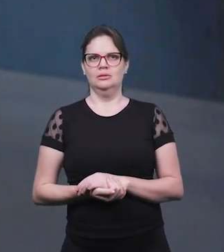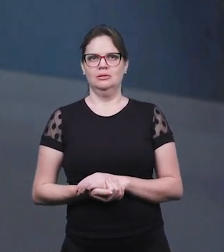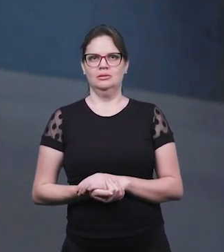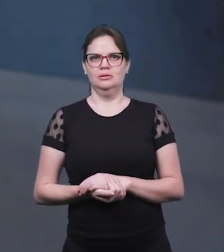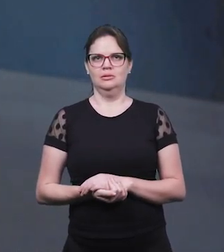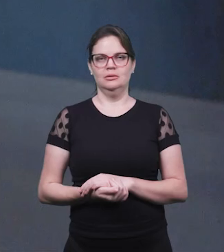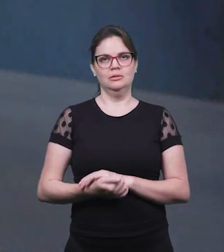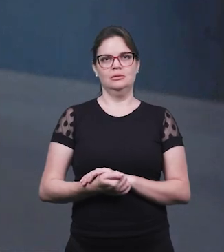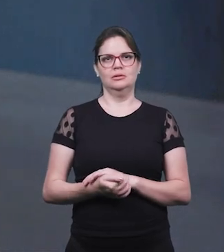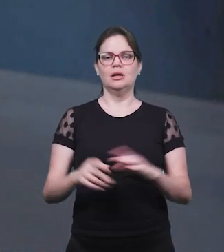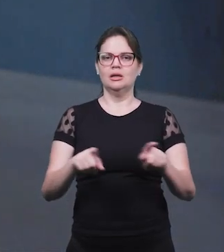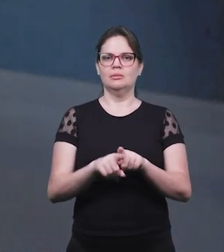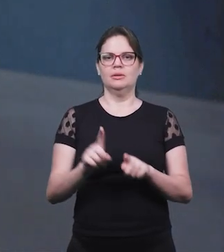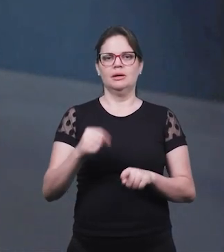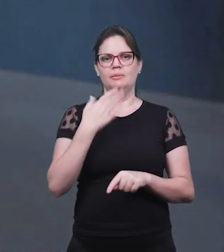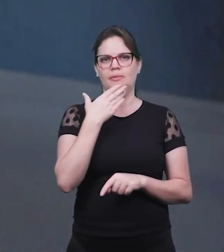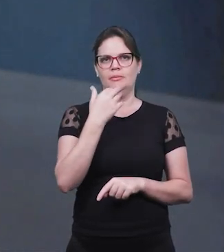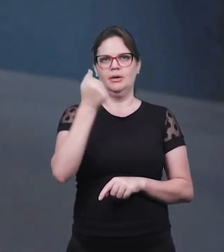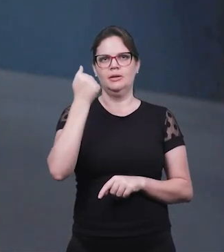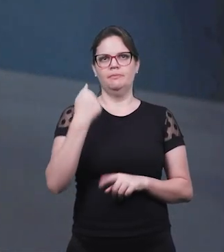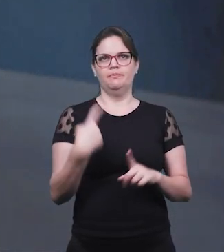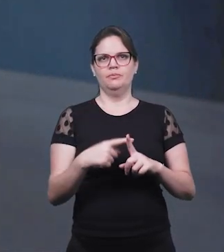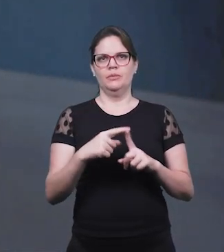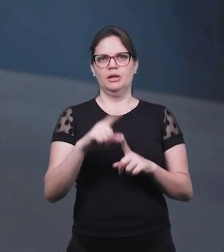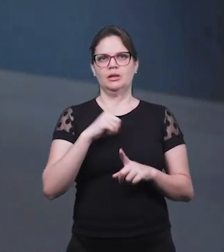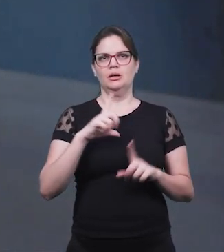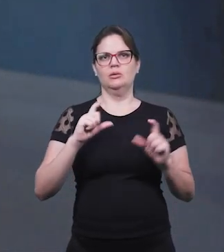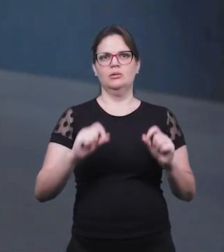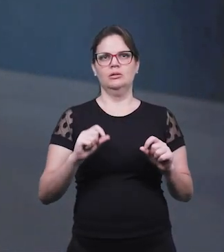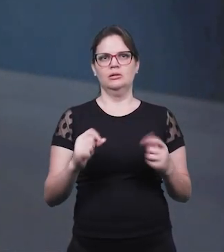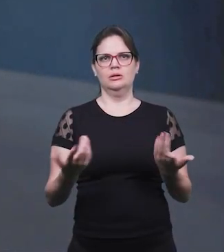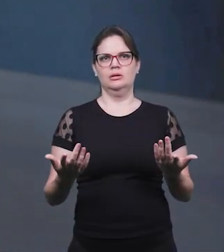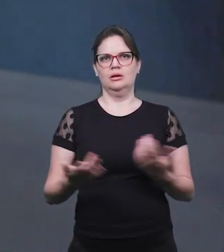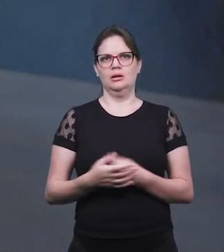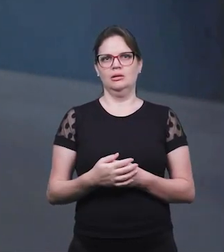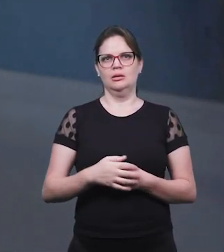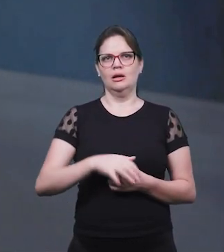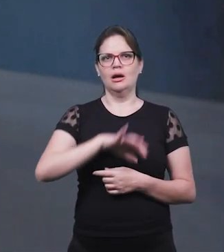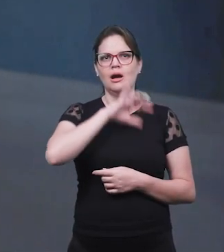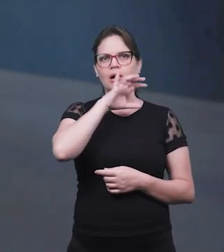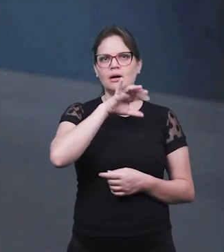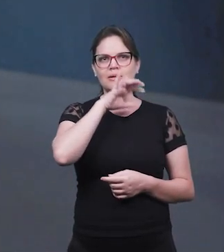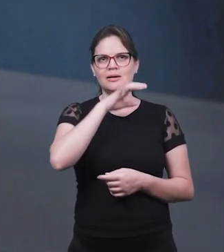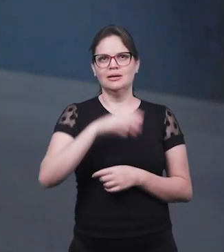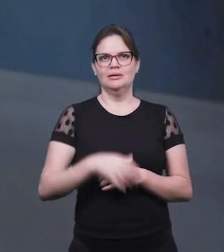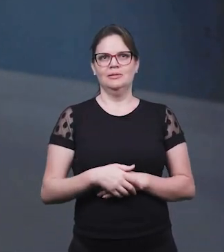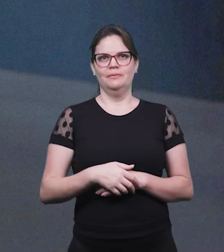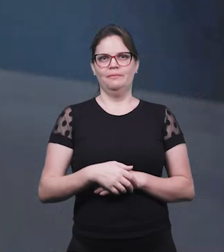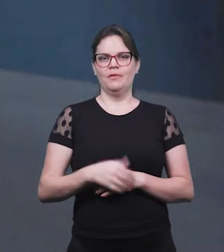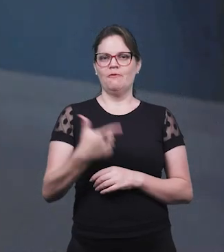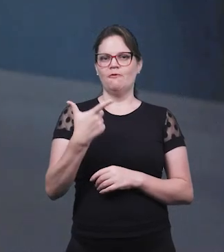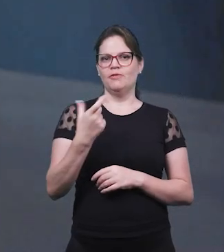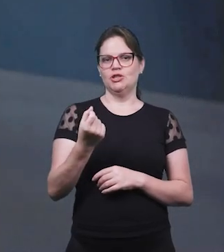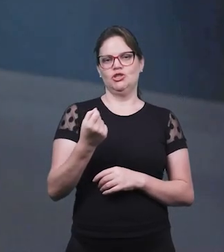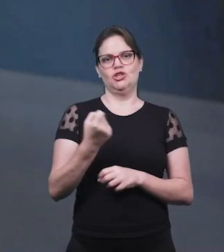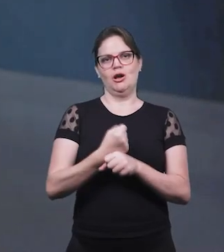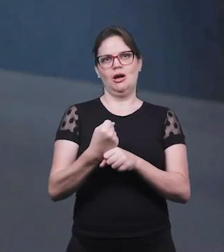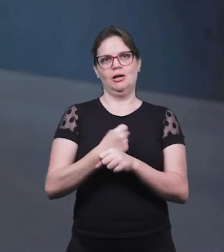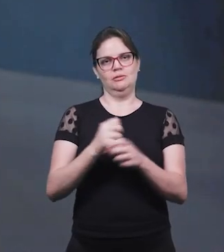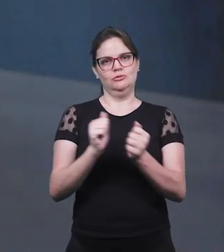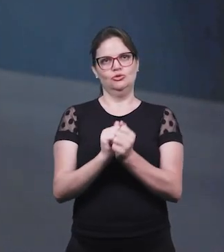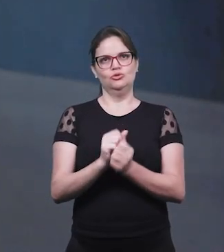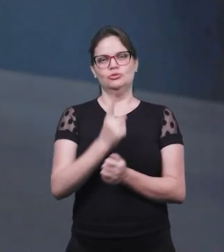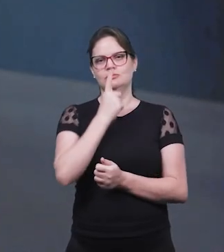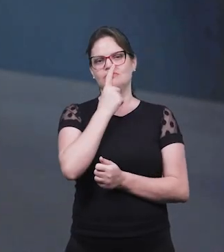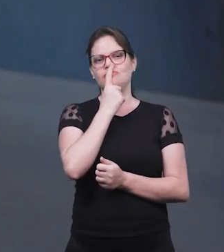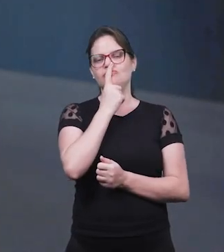tem indivíduos que 17, 18, 20 anos dentro da sua casa. Então, tem